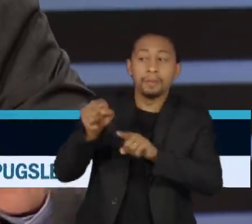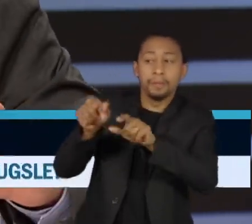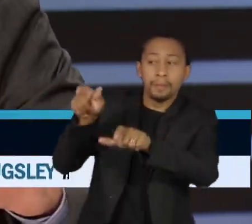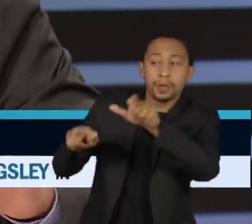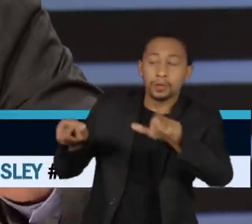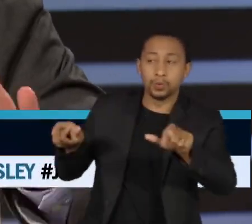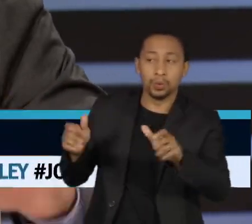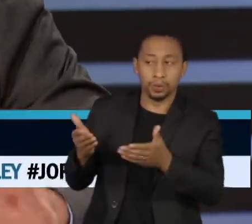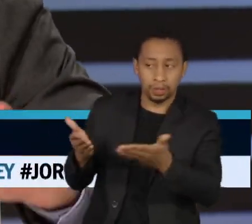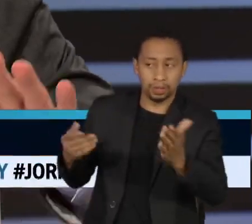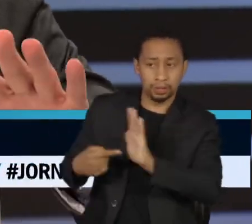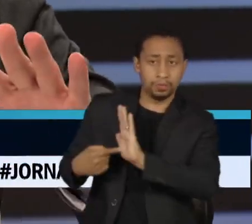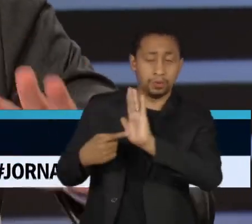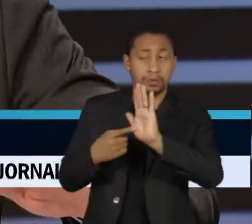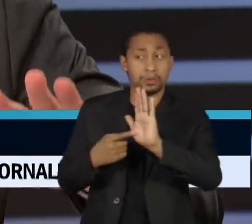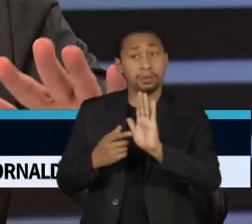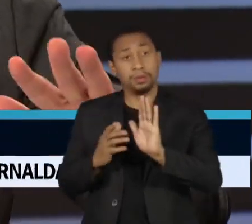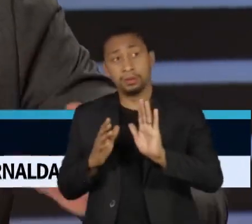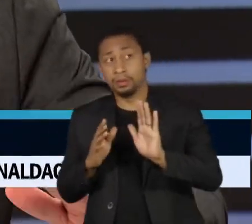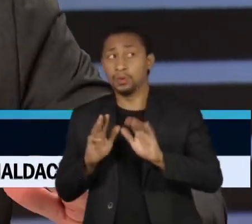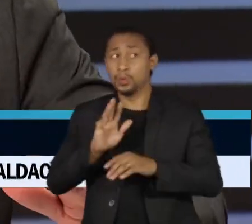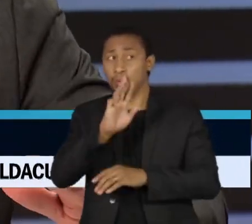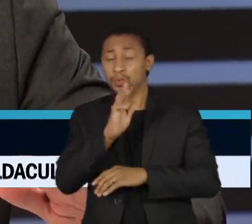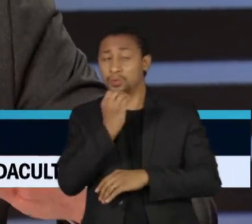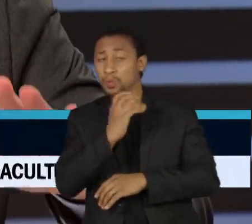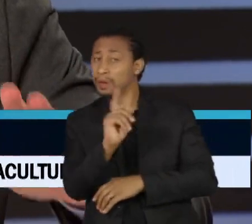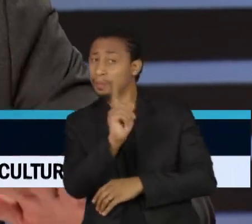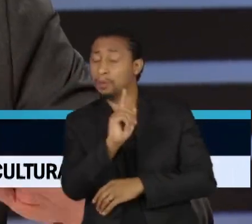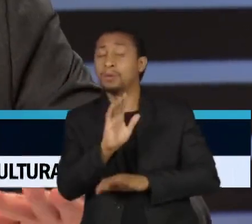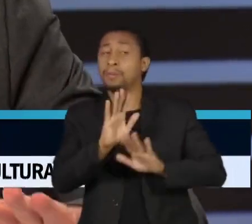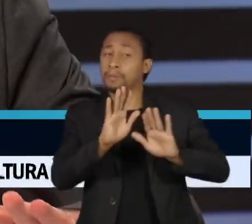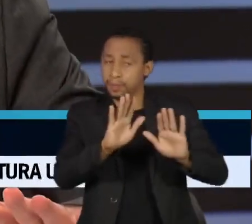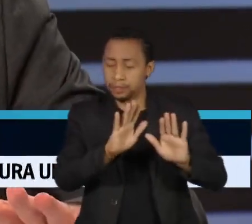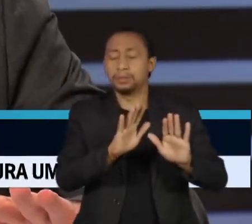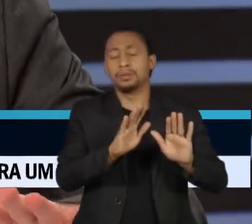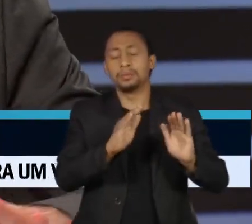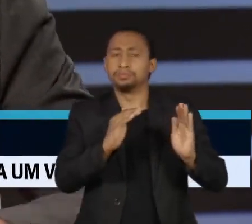olha, eu não acho que o governo Lula é bom, mas nem